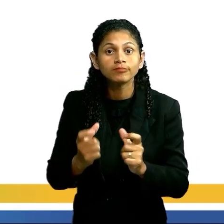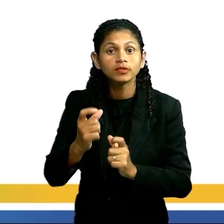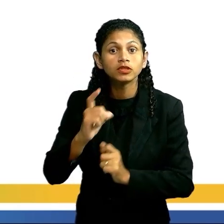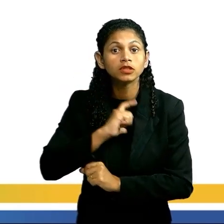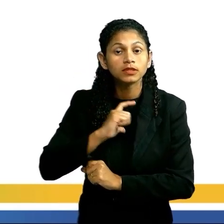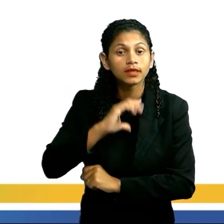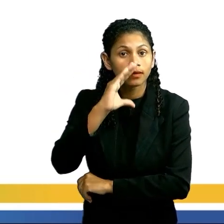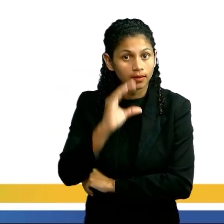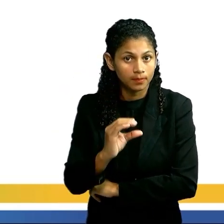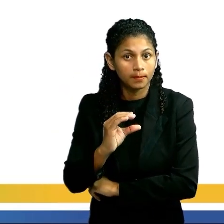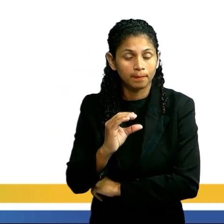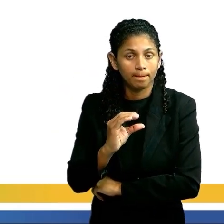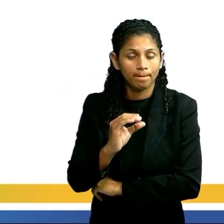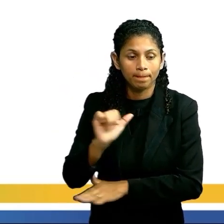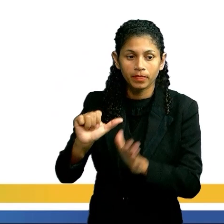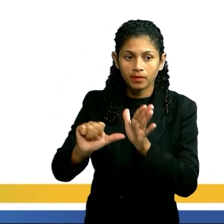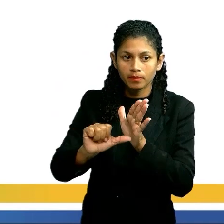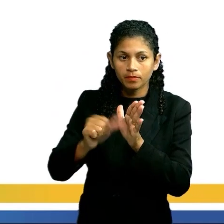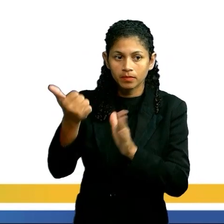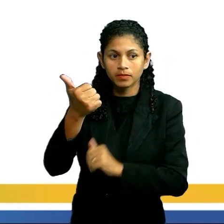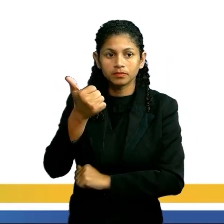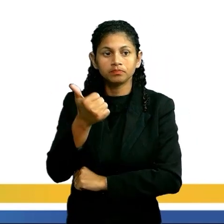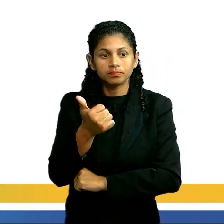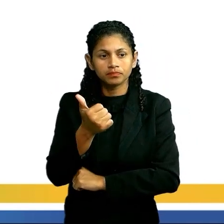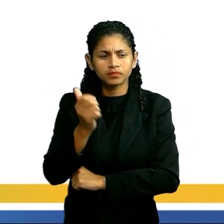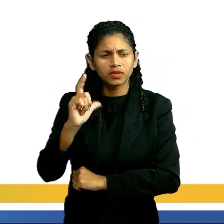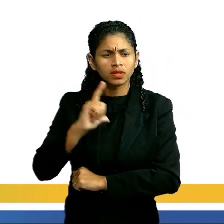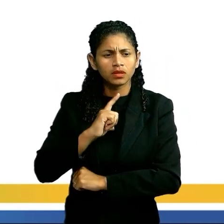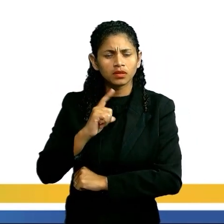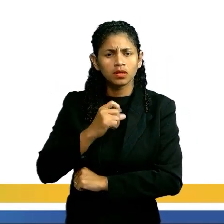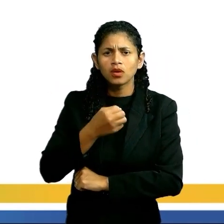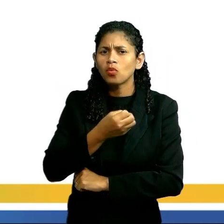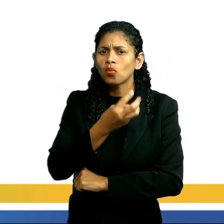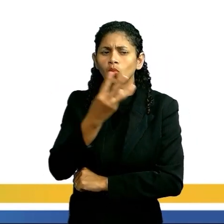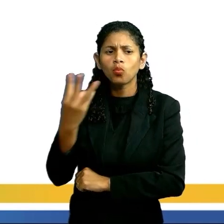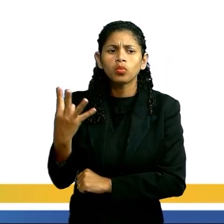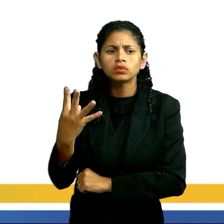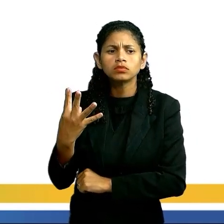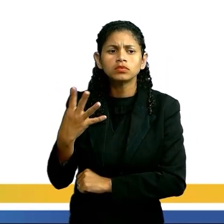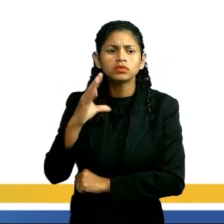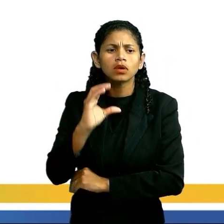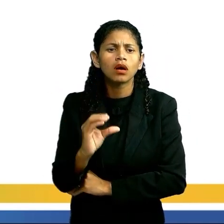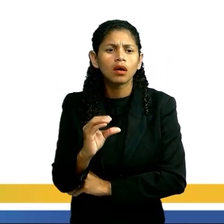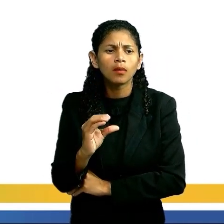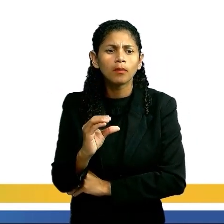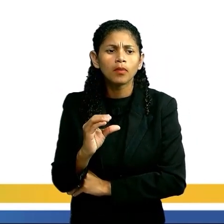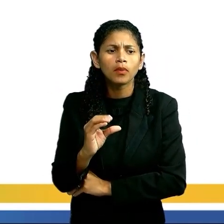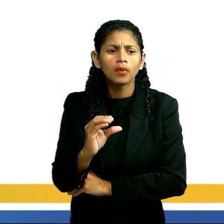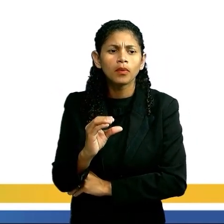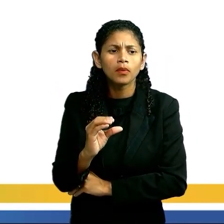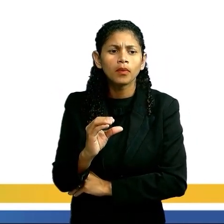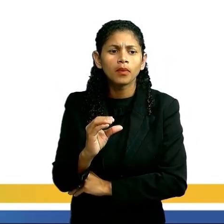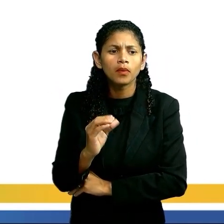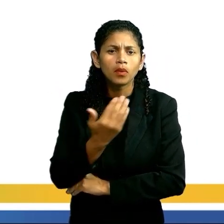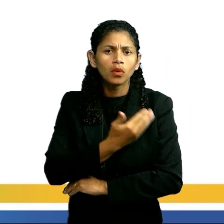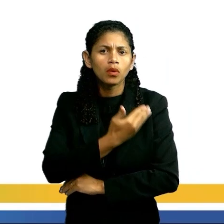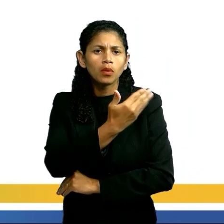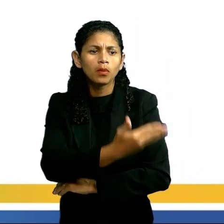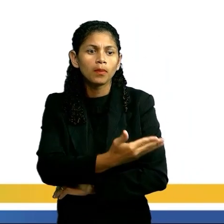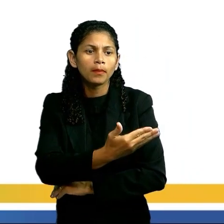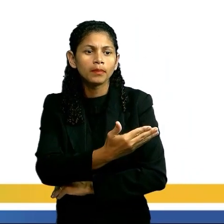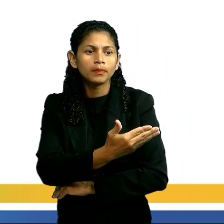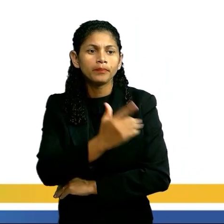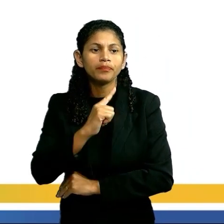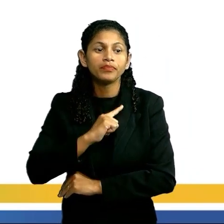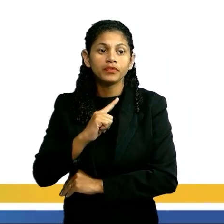carbonos. Então, o primeiro que eu coloquei aí, ele tem quantos vizinhos carbono? ele tem aqui na esquerda